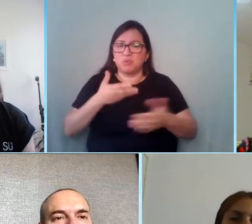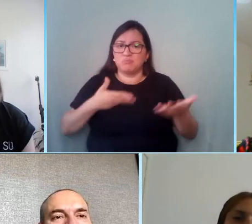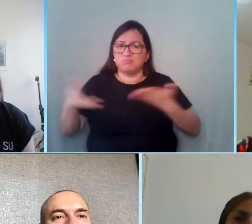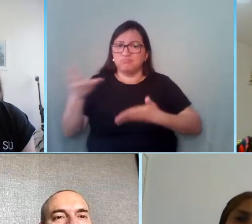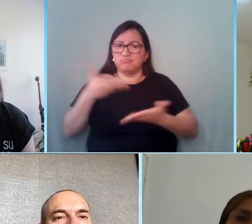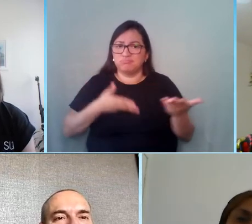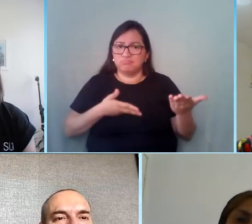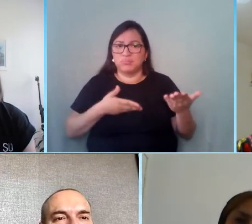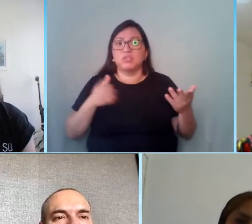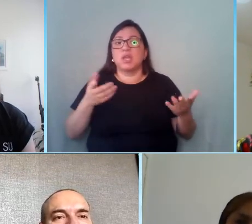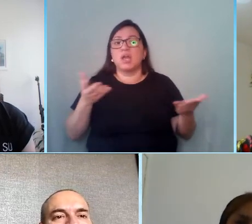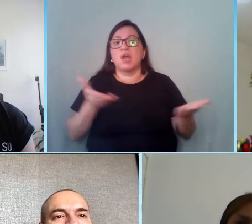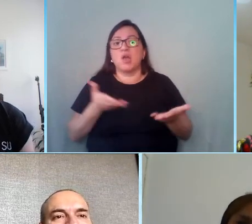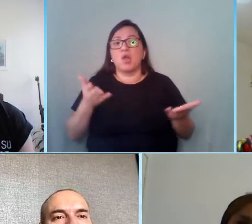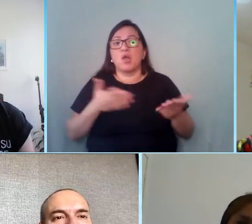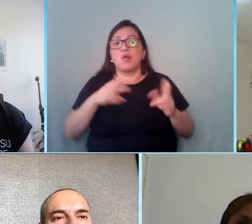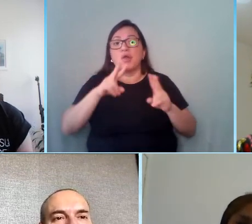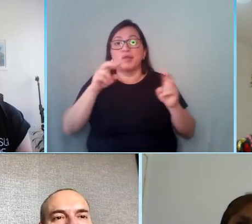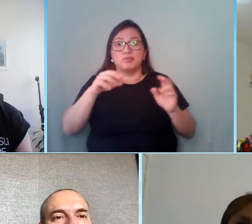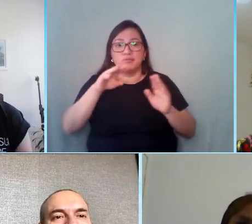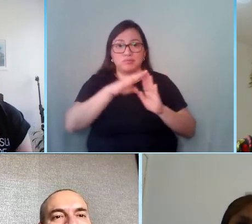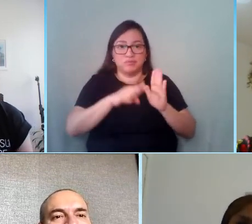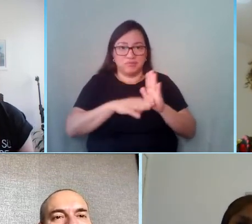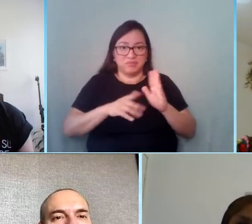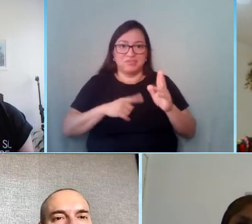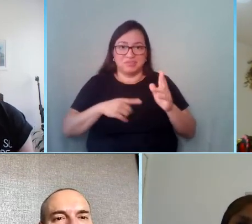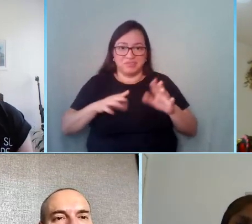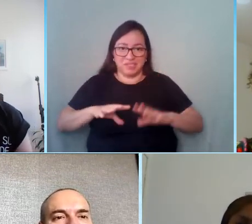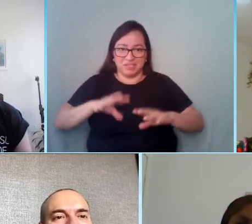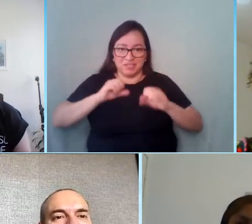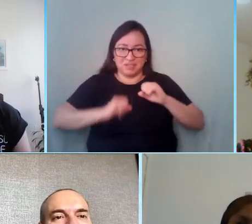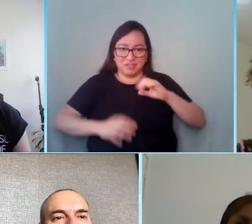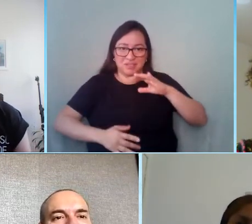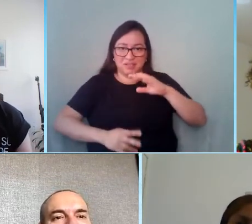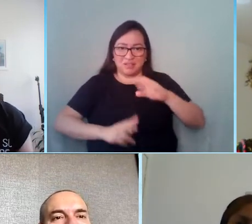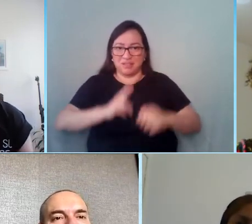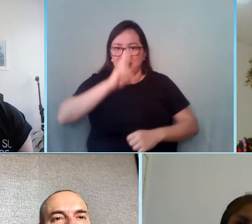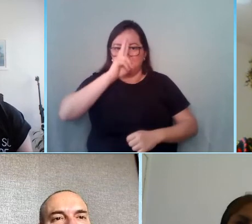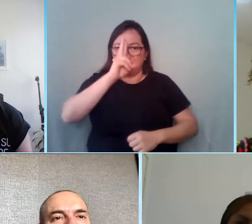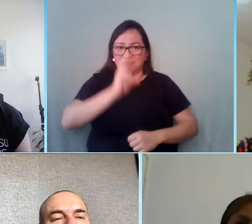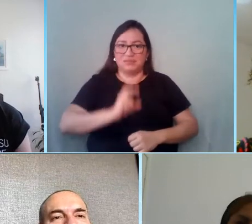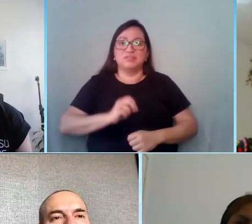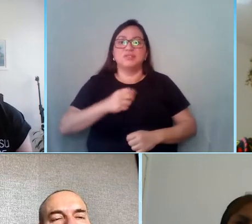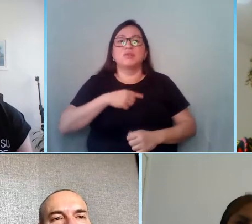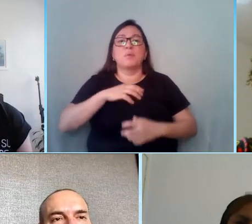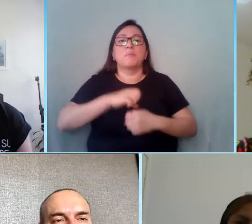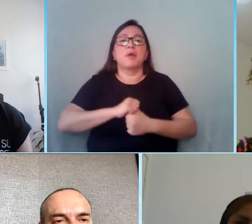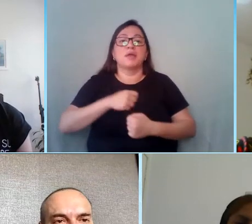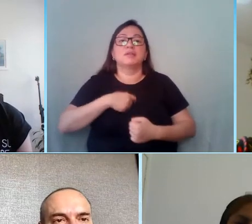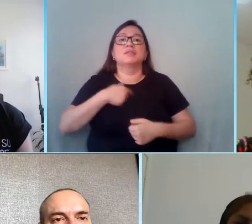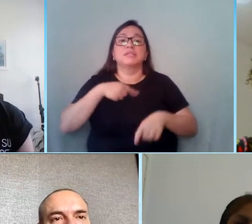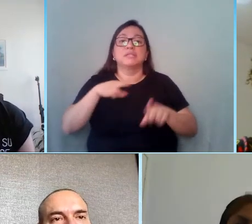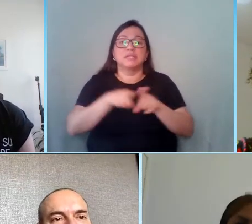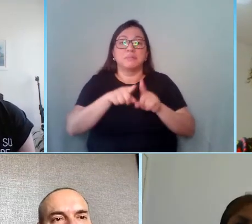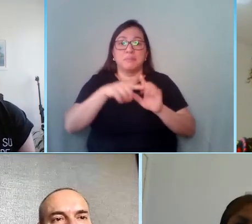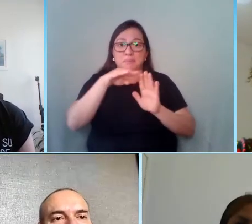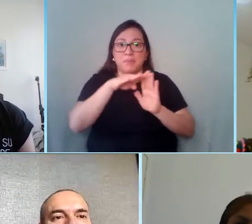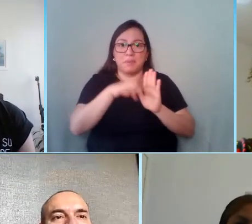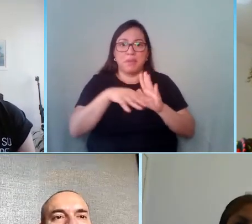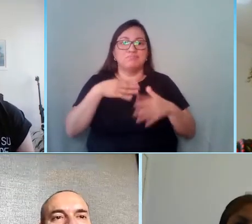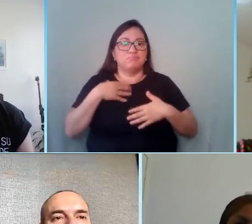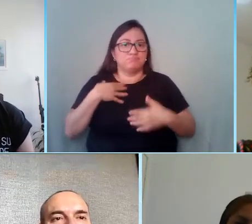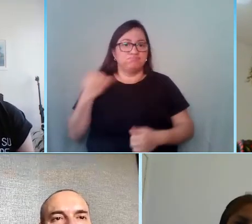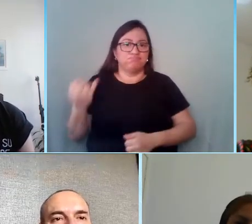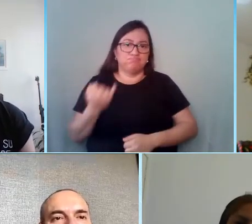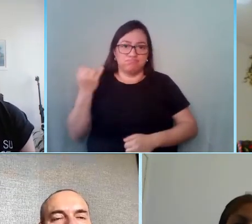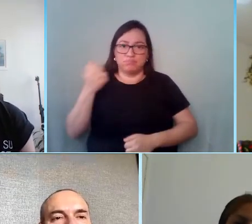E agora, com a pauta da transmissão vertical, fico super feliz e satisfeita, porque é uma pauta que também me mobiliza muito. Então, da